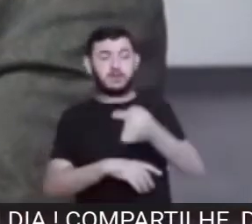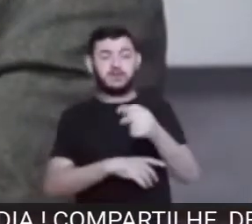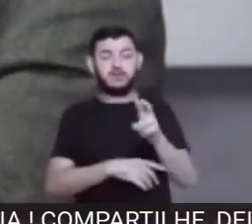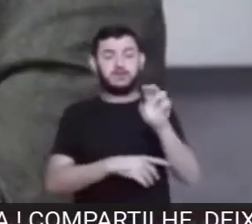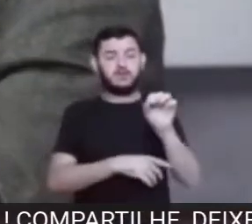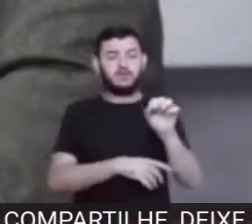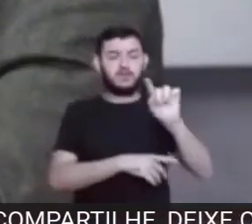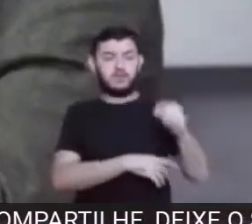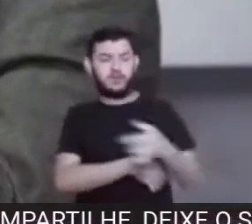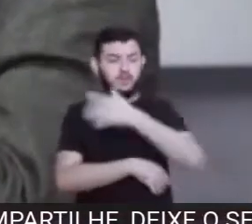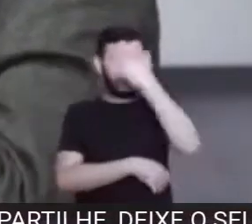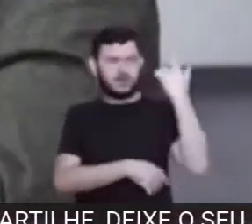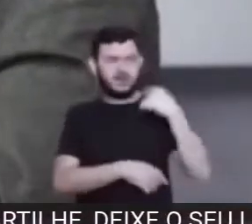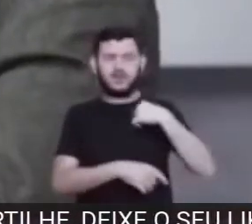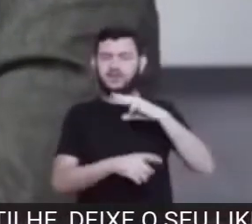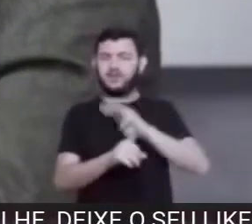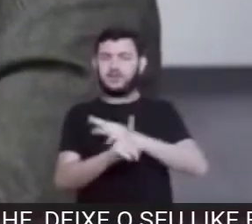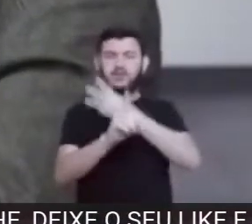ocorrido